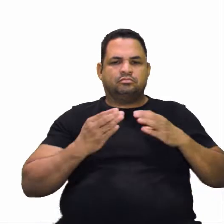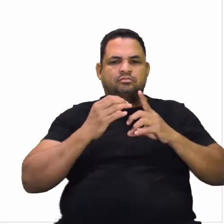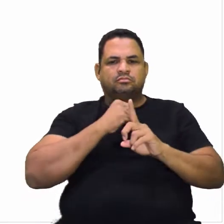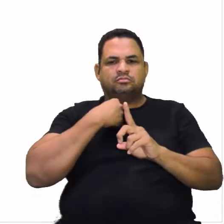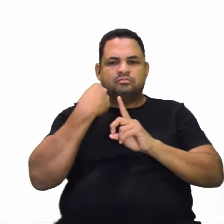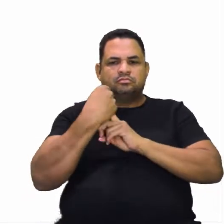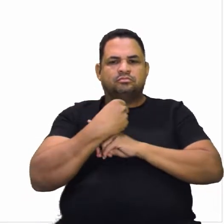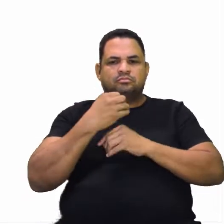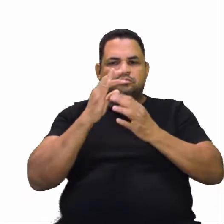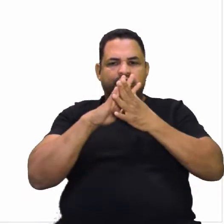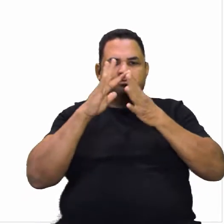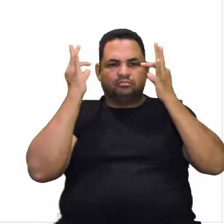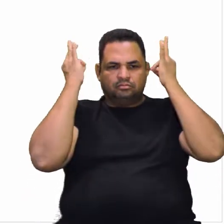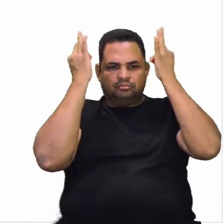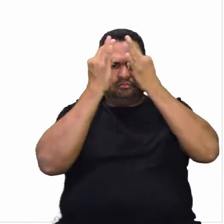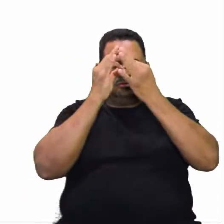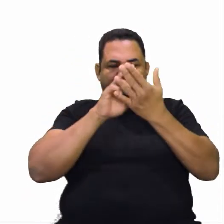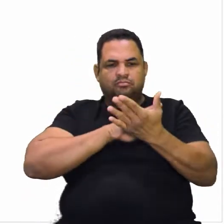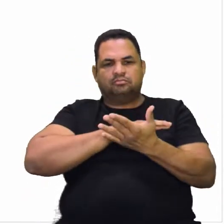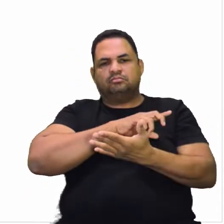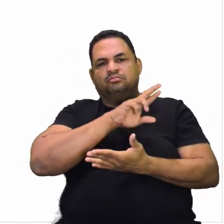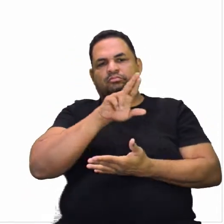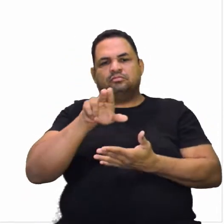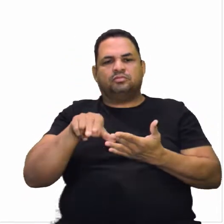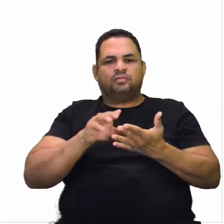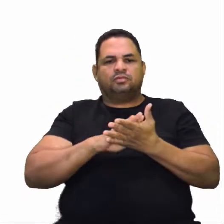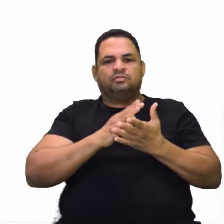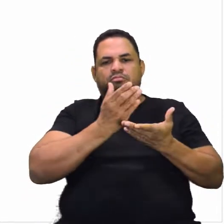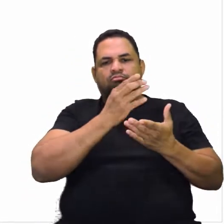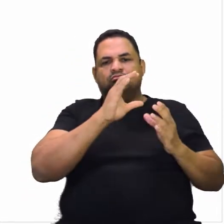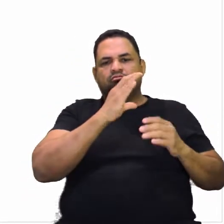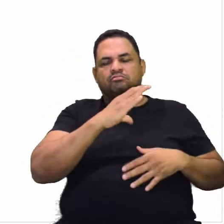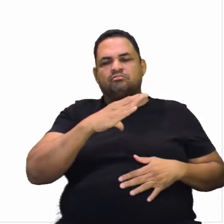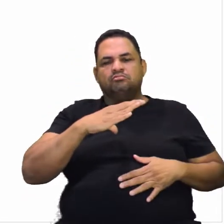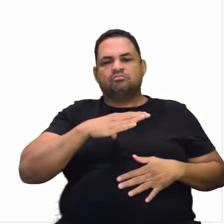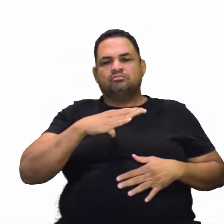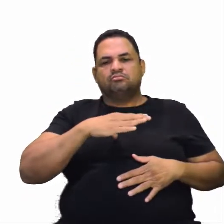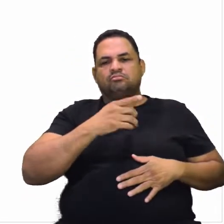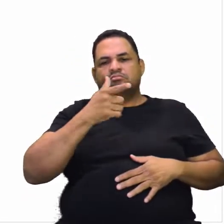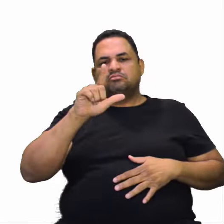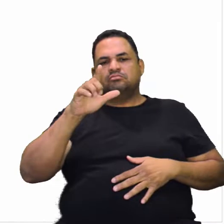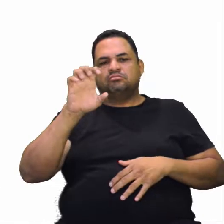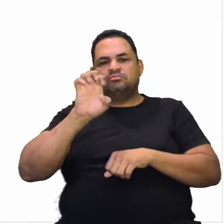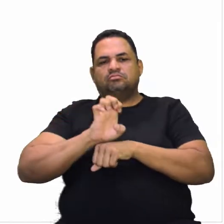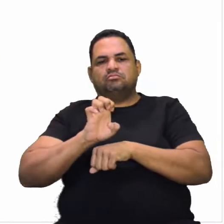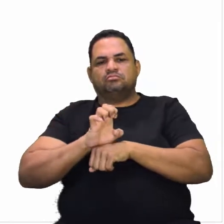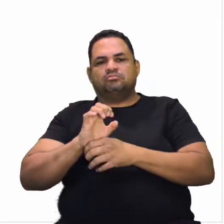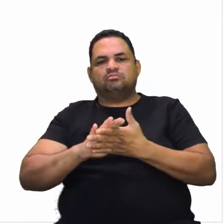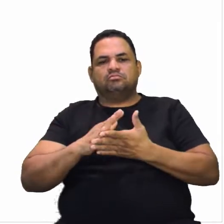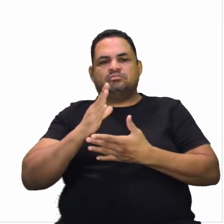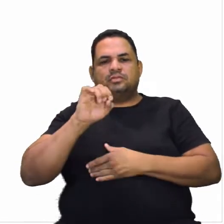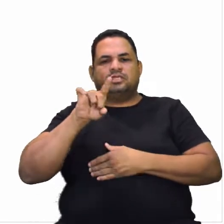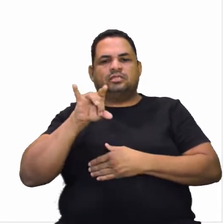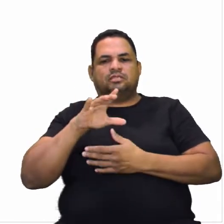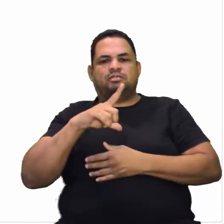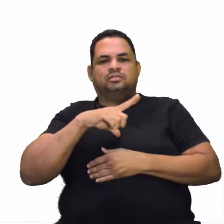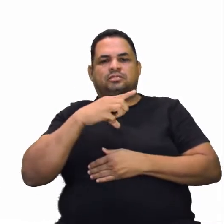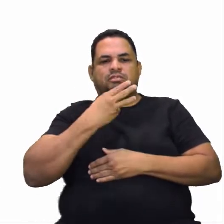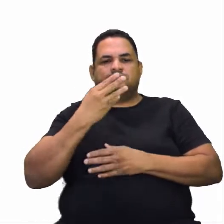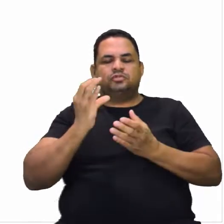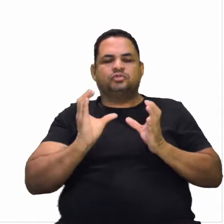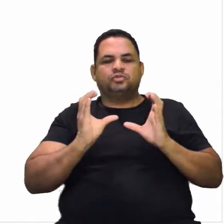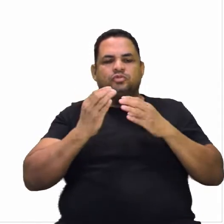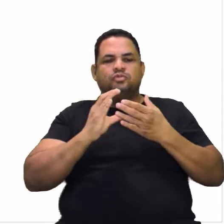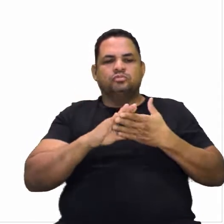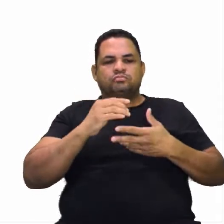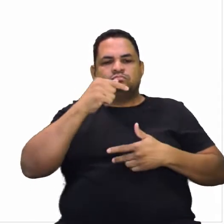sociedade grega variavam de uma cidade-estado para outra. Atenas contava com 3 classes. Pessoal,